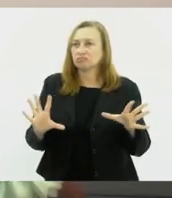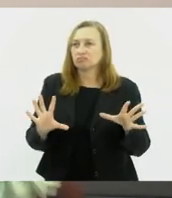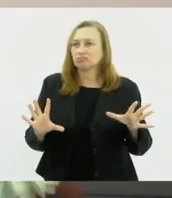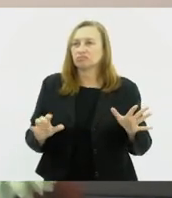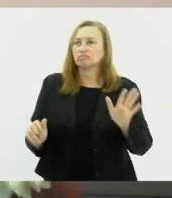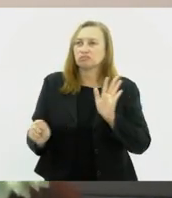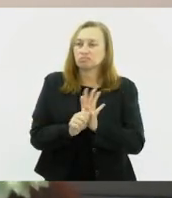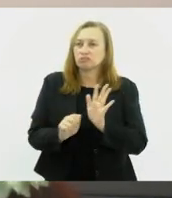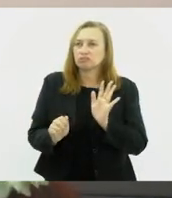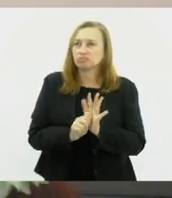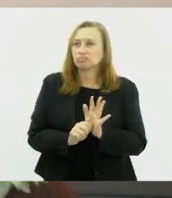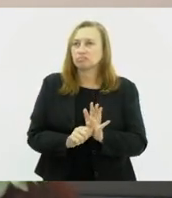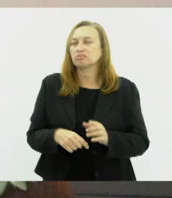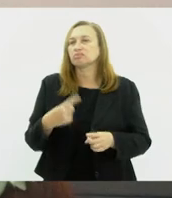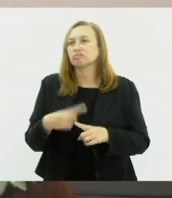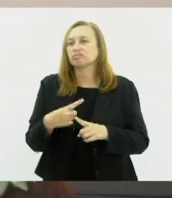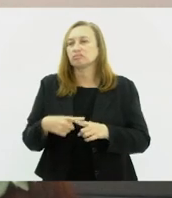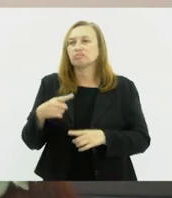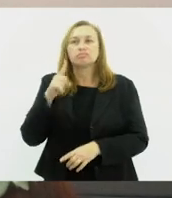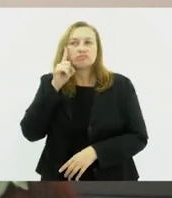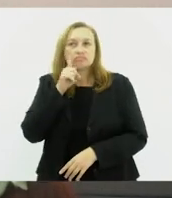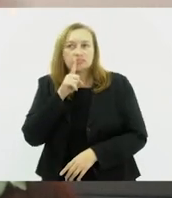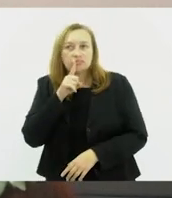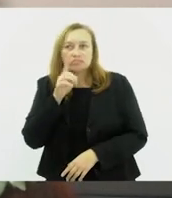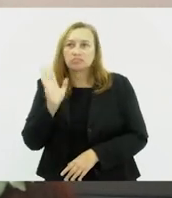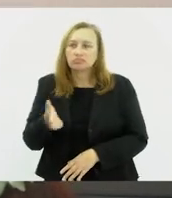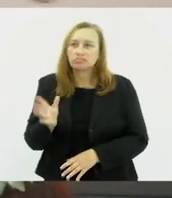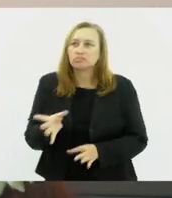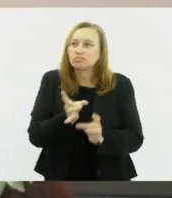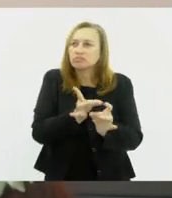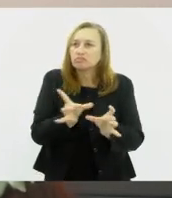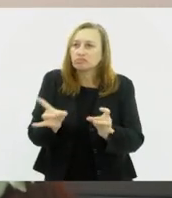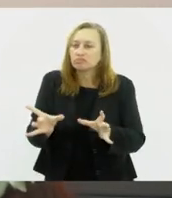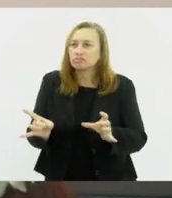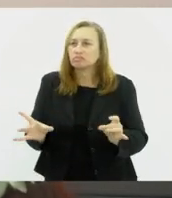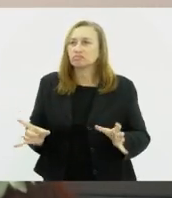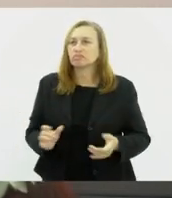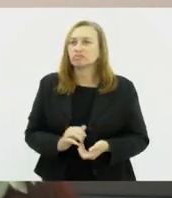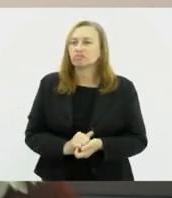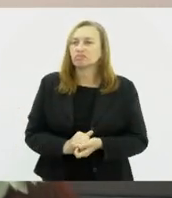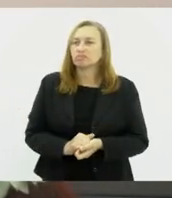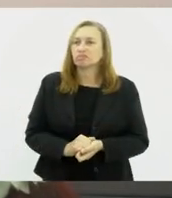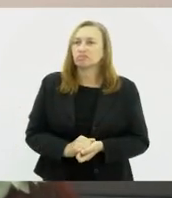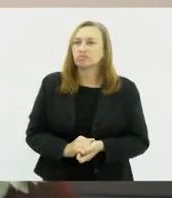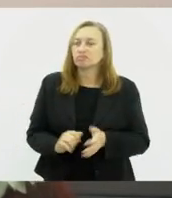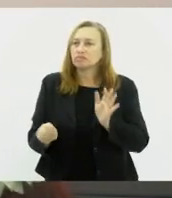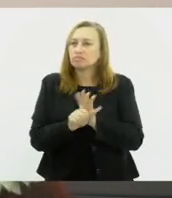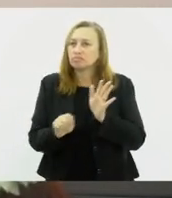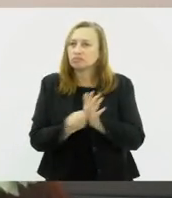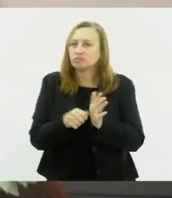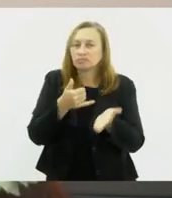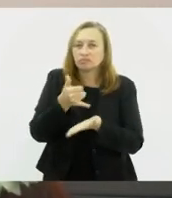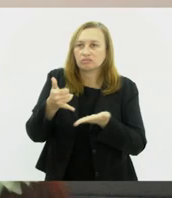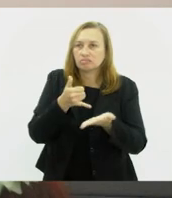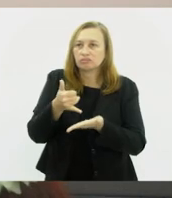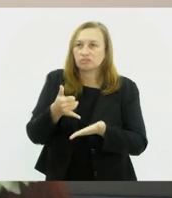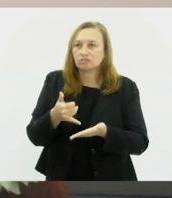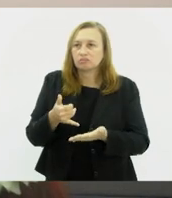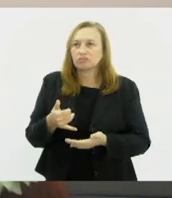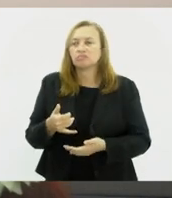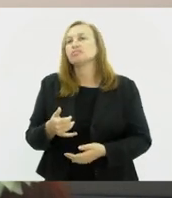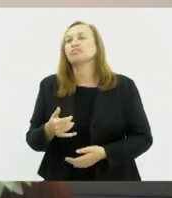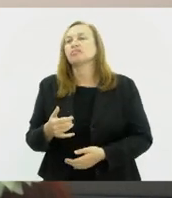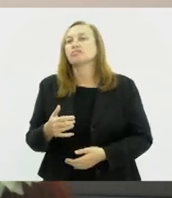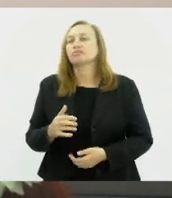legalizar porque os Estados Unidos já tá aqui vendendo maconha em óleo dominando o nosso mercado Estados Unidos Canadá Reino